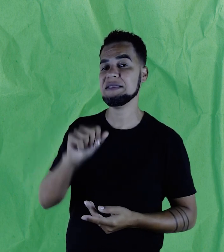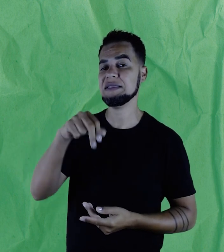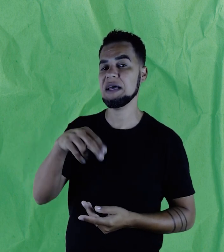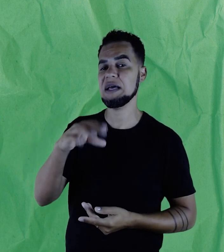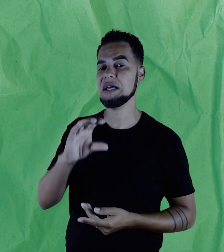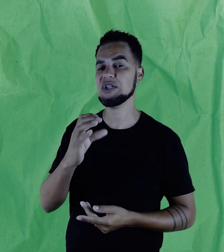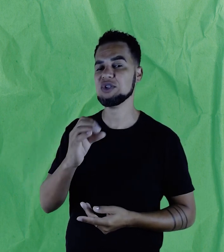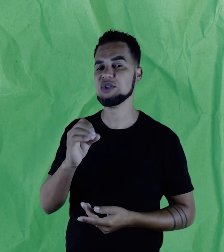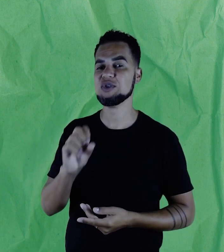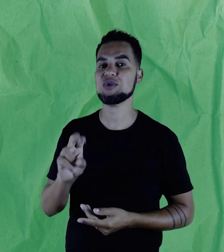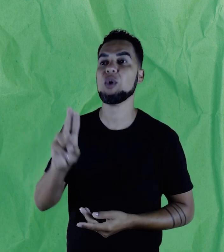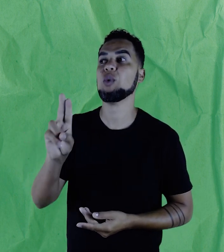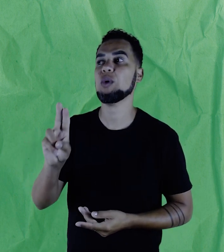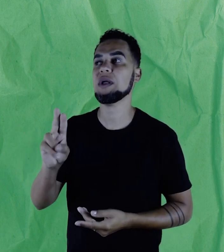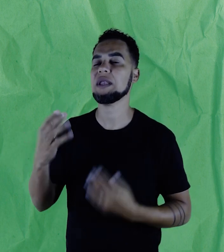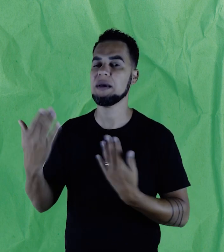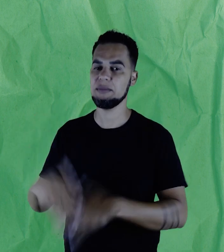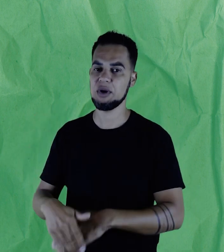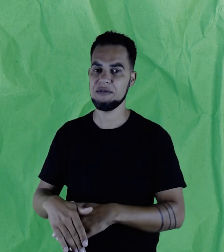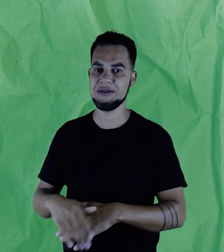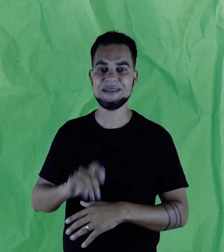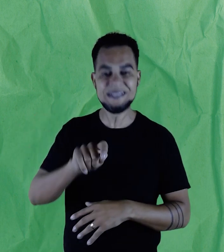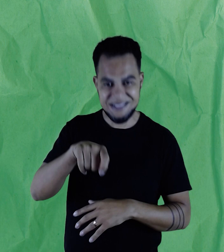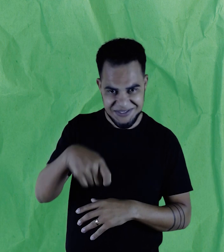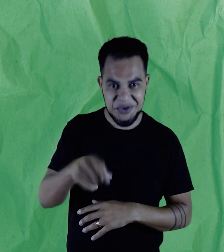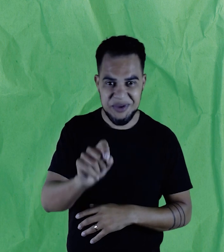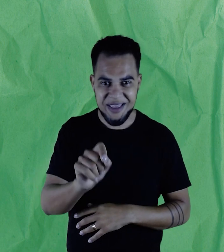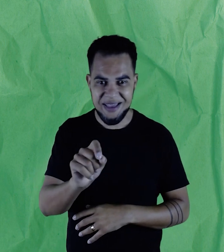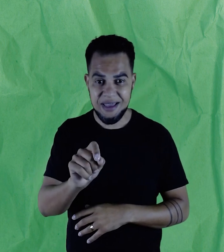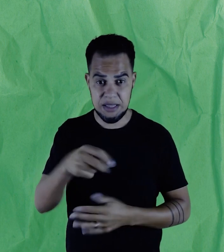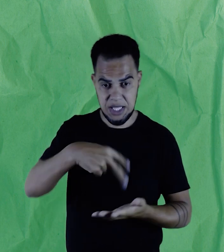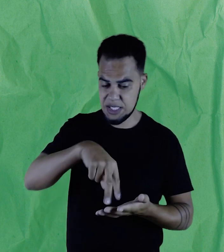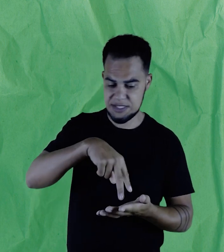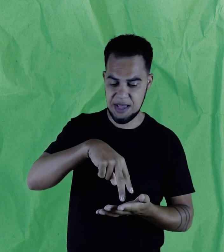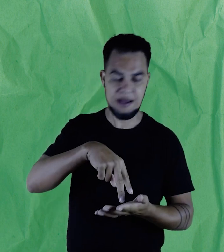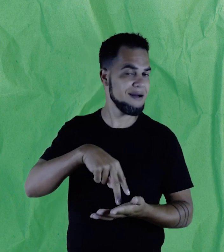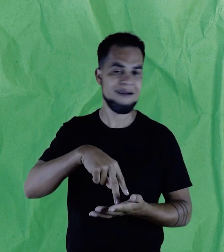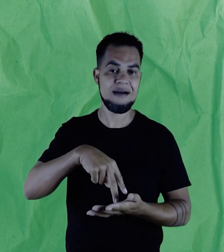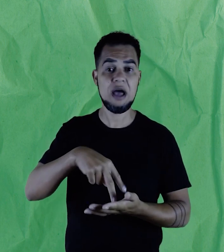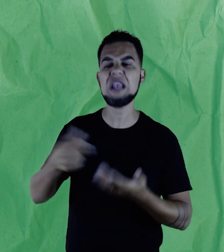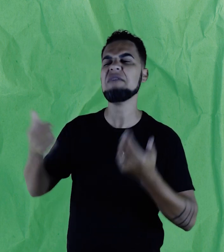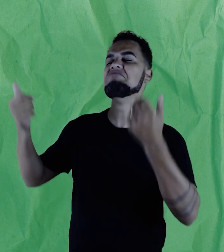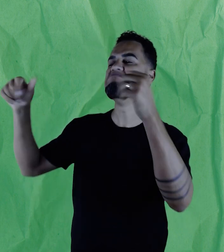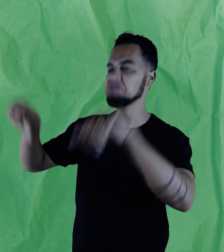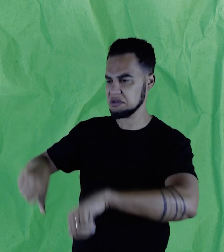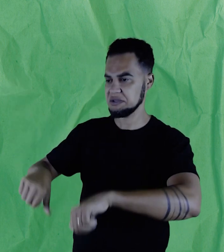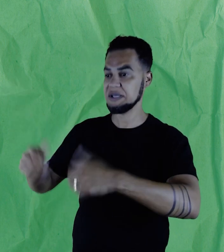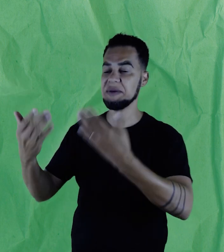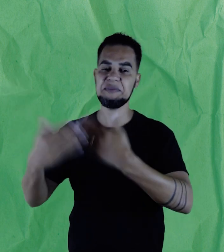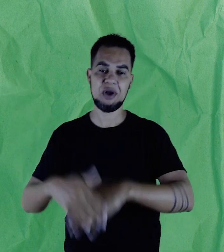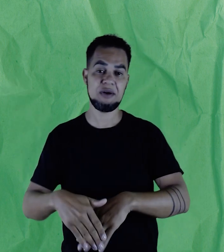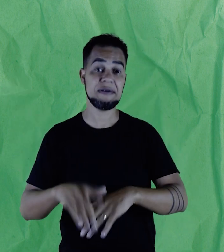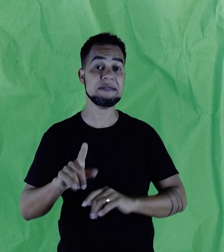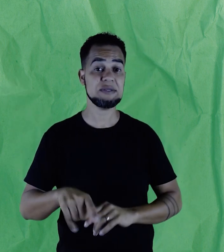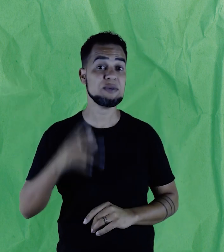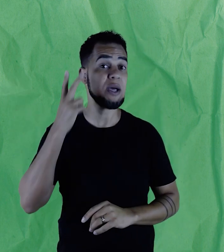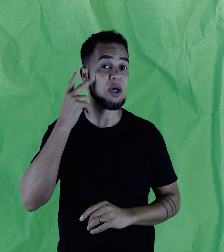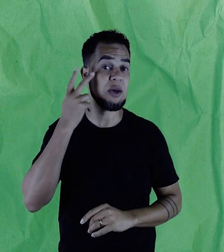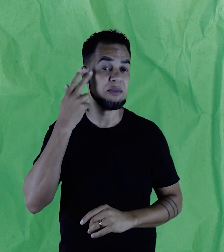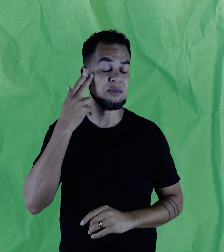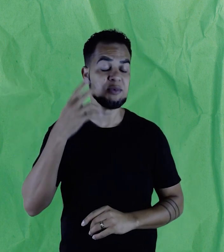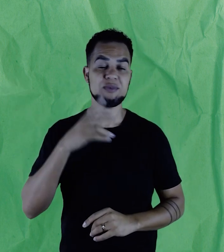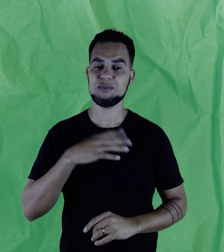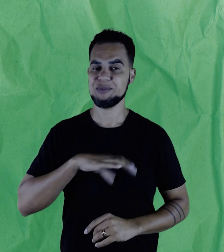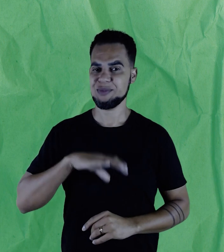expressão que nós usamos que significa se dar mal. Né? Isso é muito comum da língua portuguesa. E é importante aqui, eu já